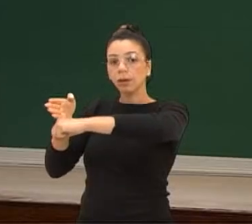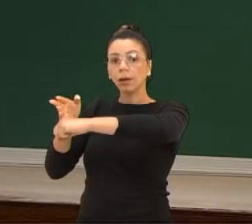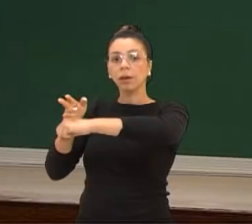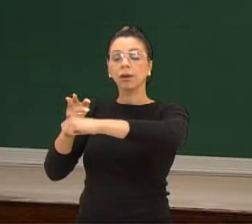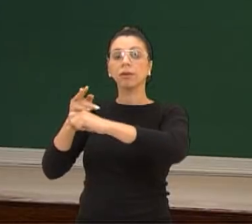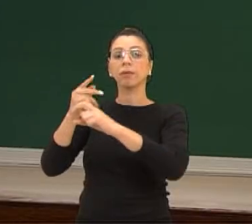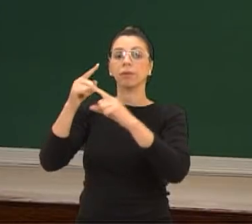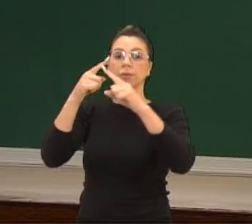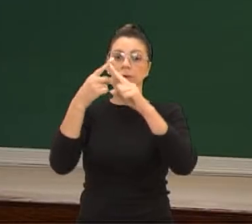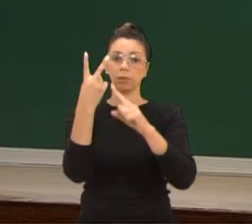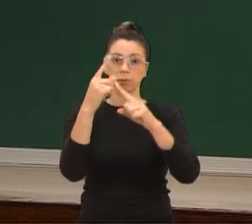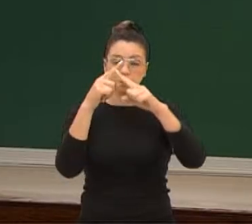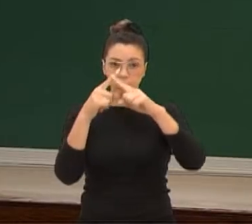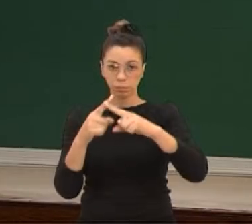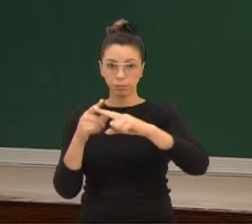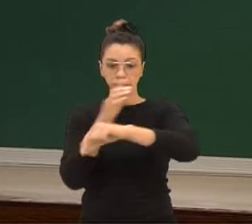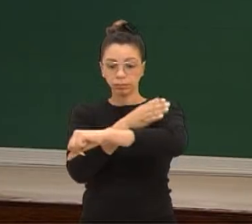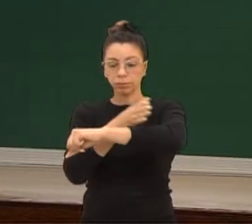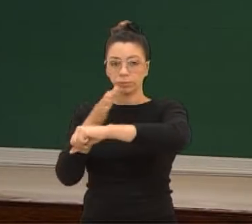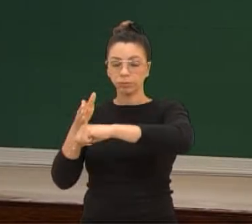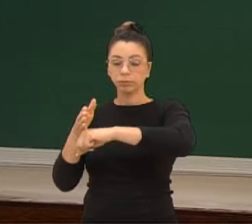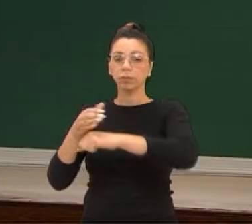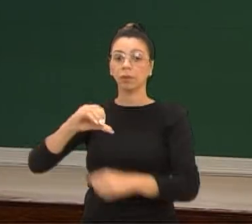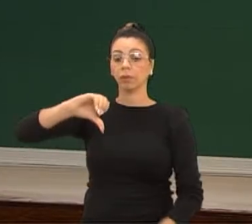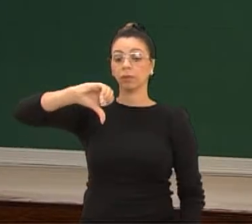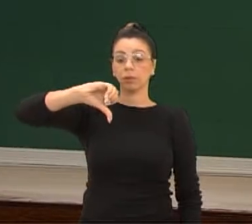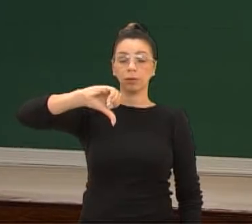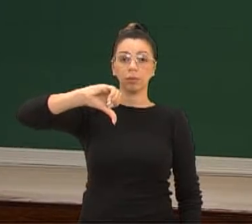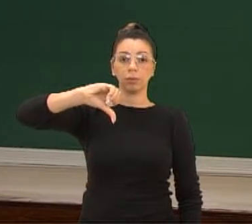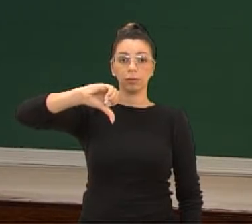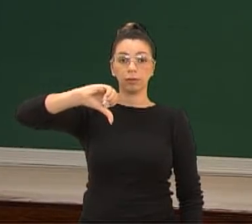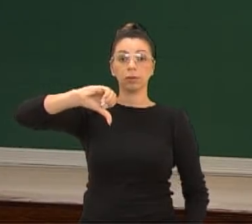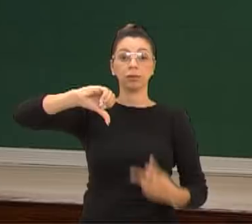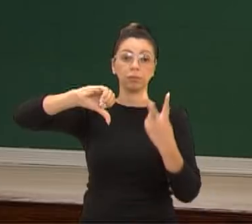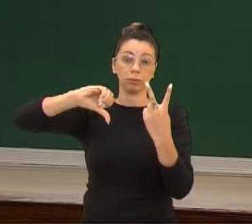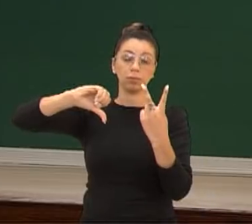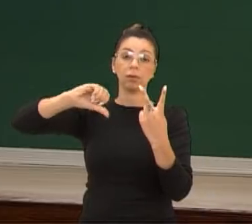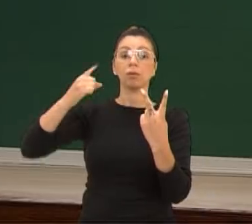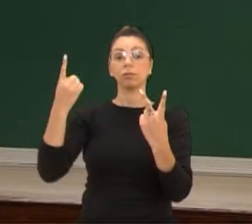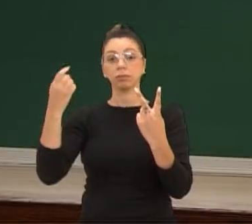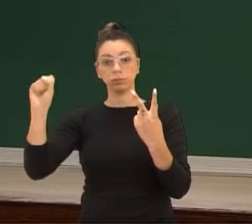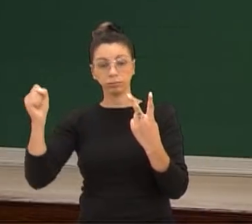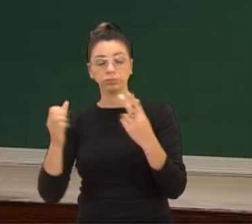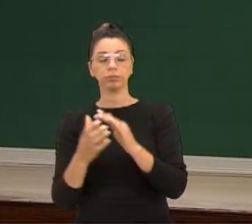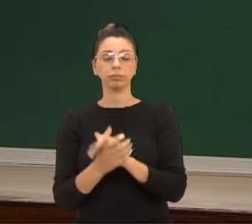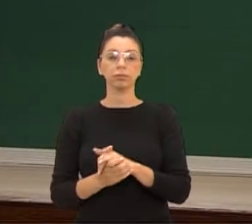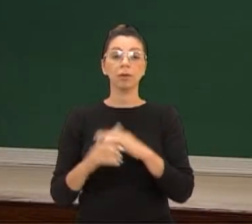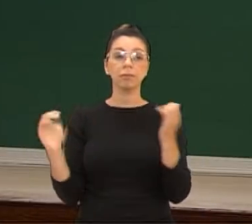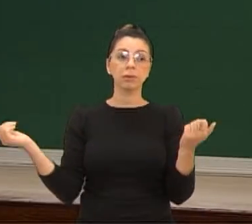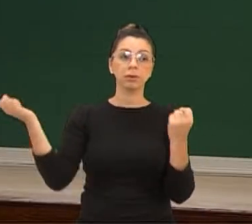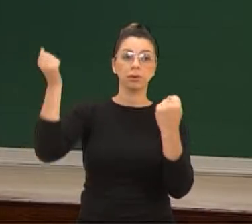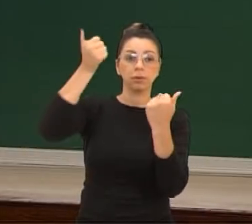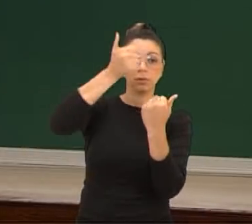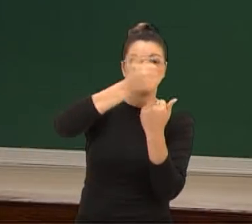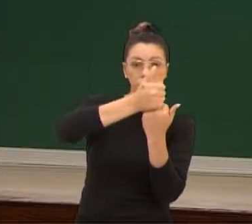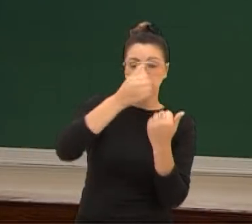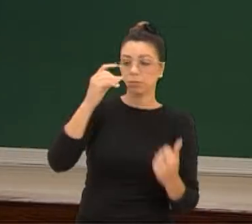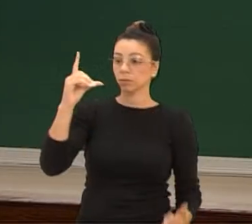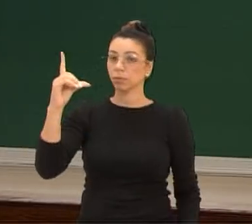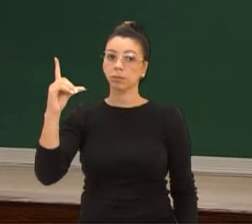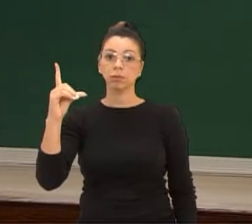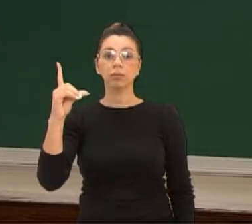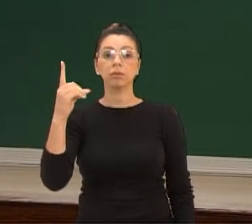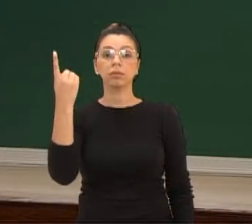tá? 2 vezes o valor do 9 dá quanto? Dá 18. Então, nós vamos substituir esse diâmetro